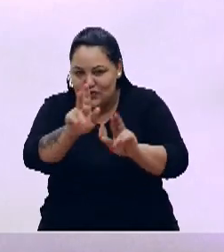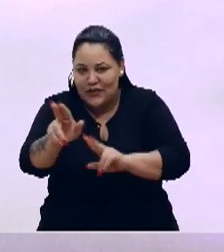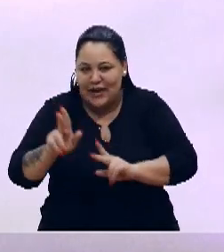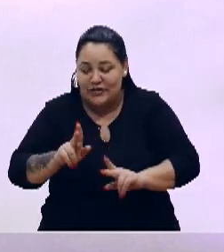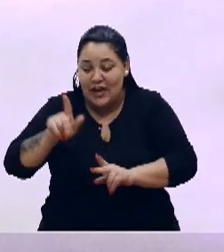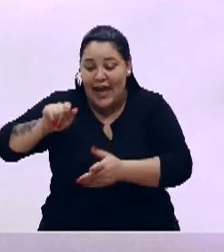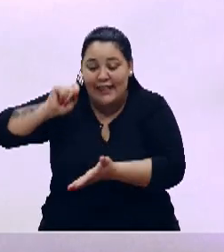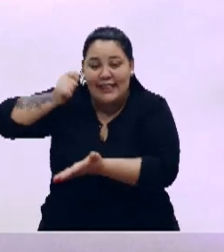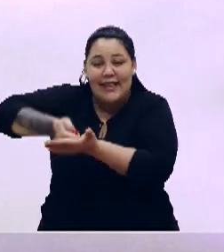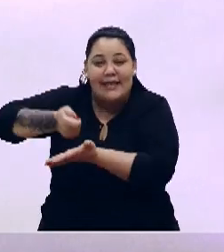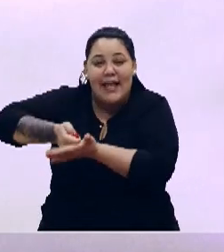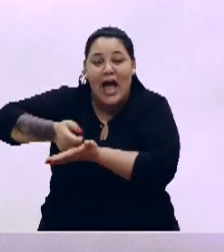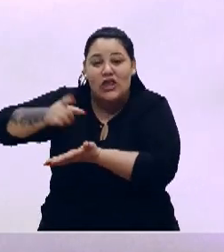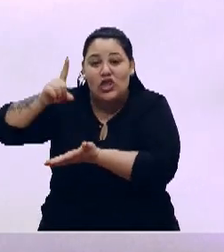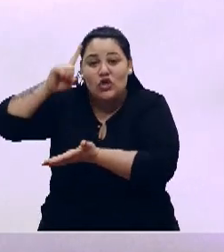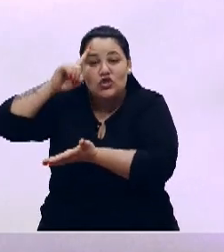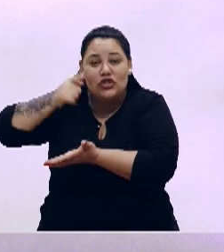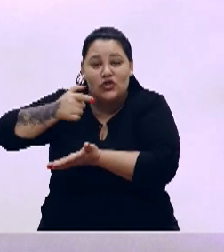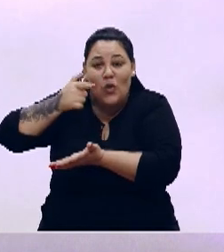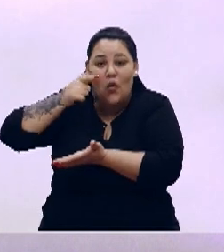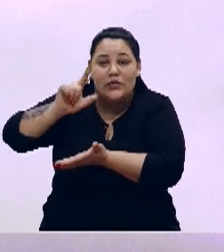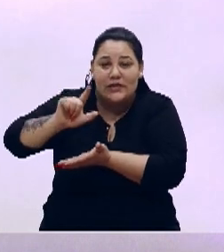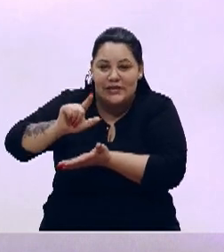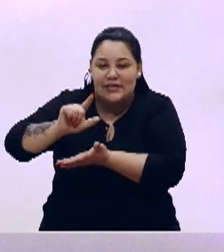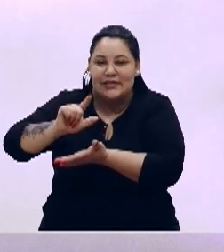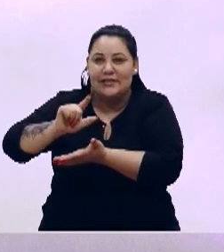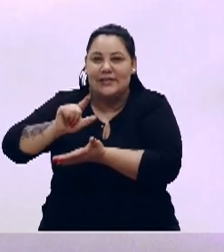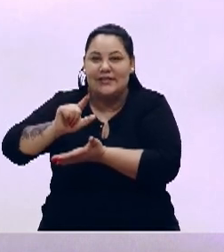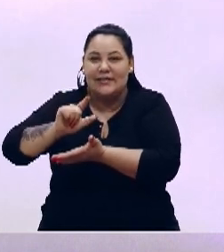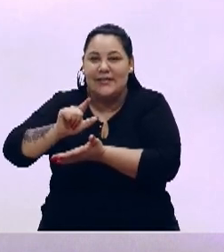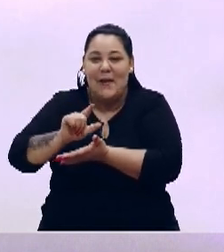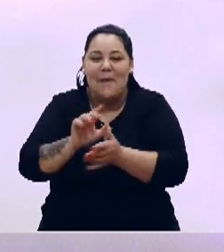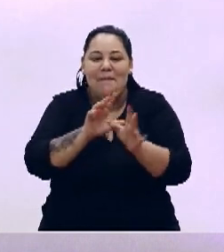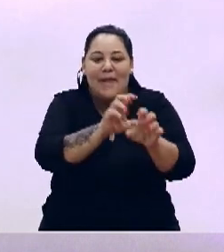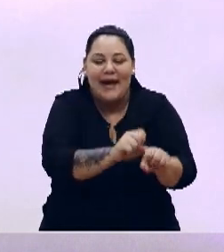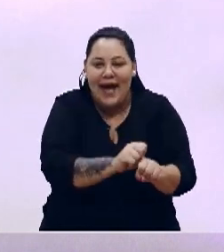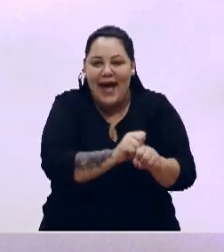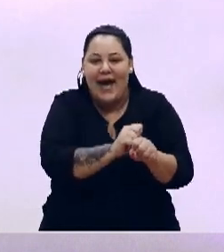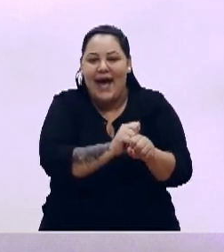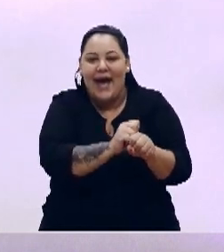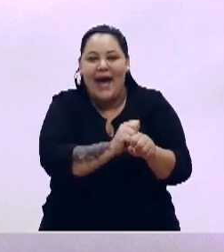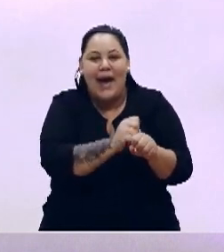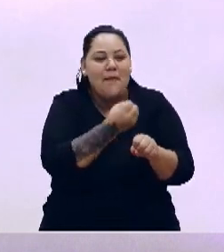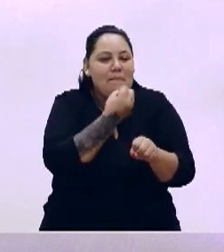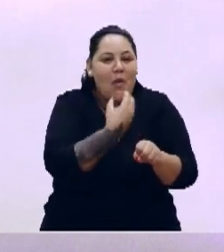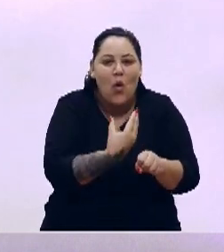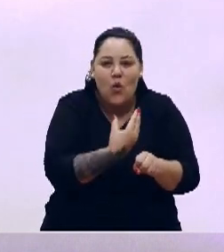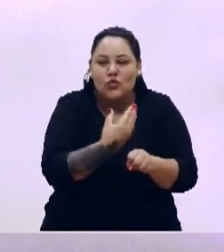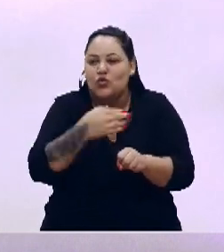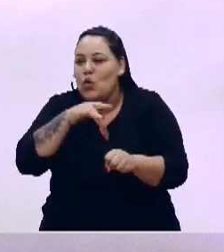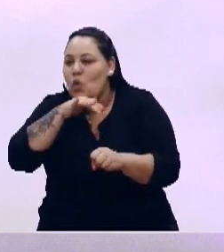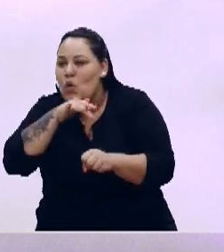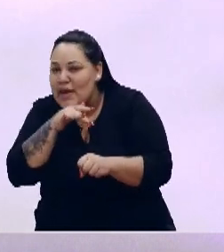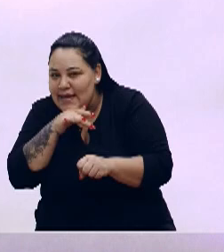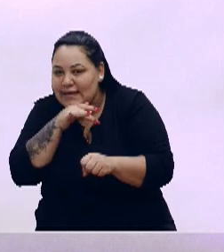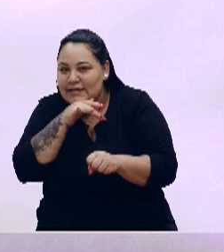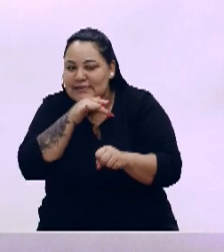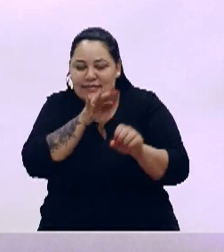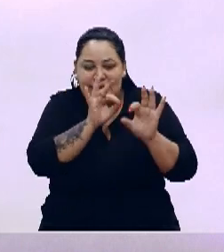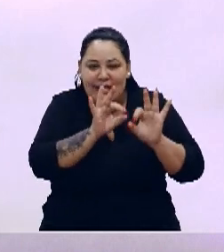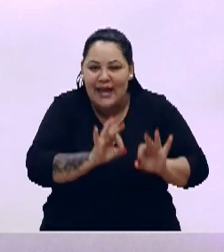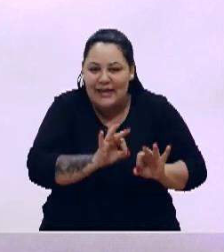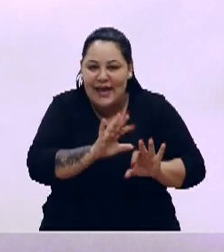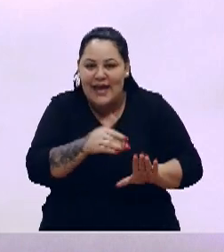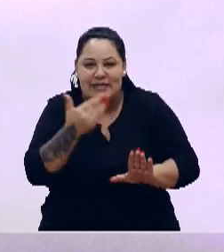tentativa constante de extrair flor de pedra, né? É enraizar no enquanto a vida